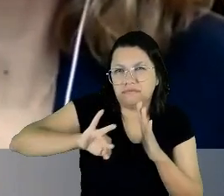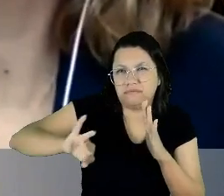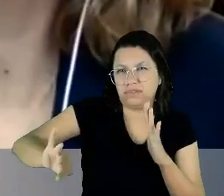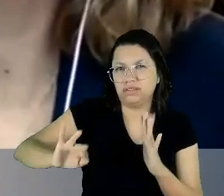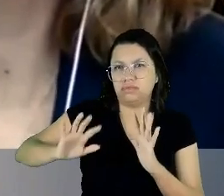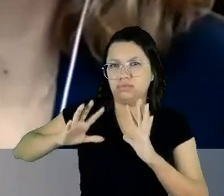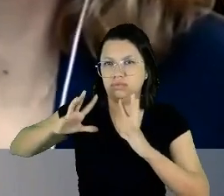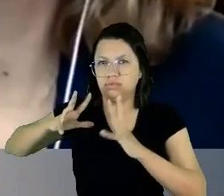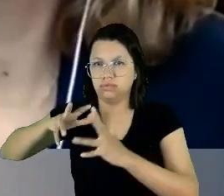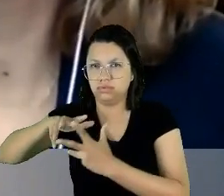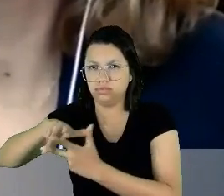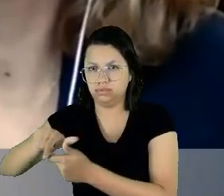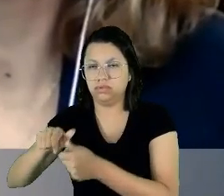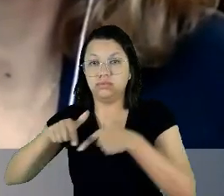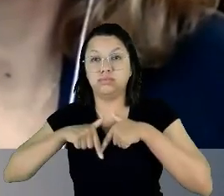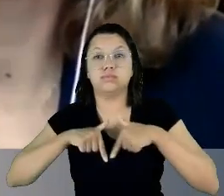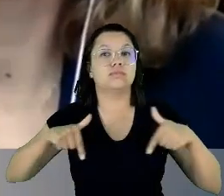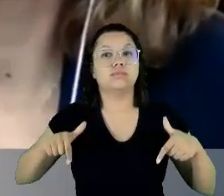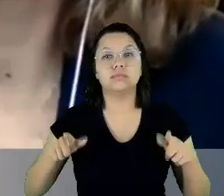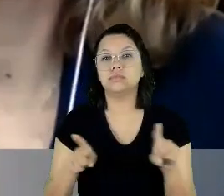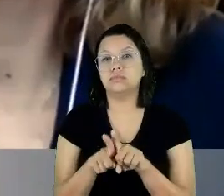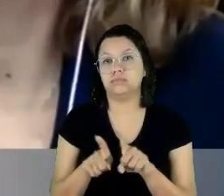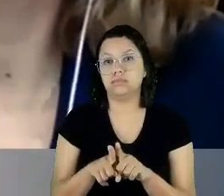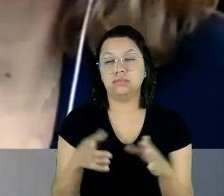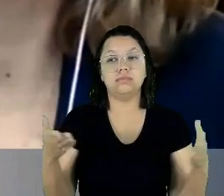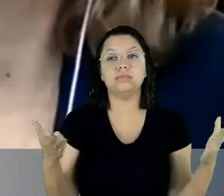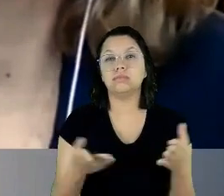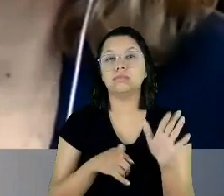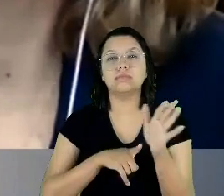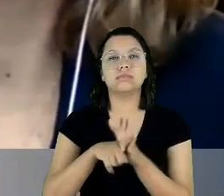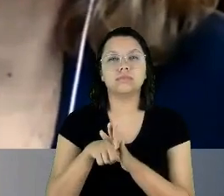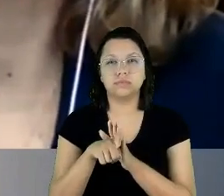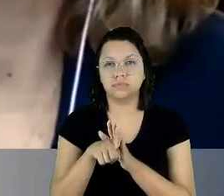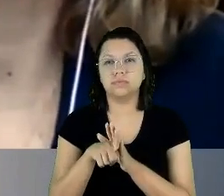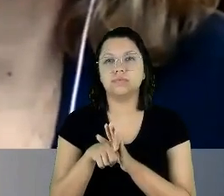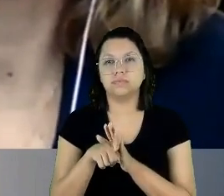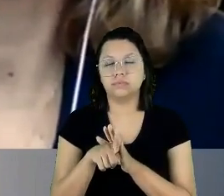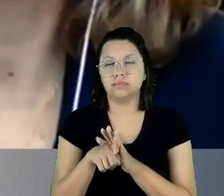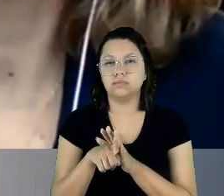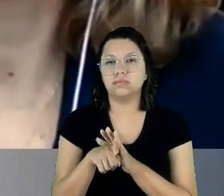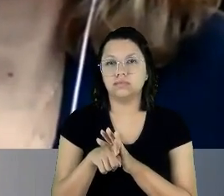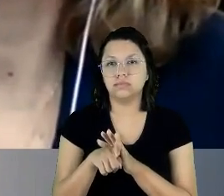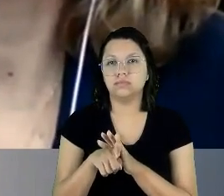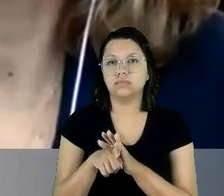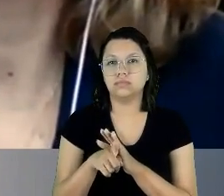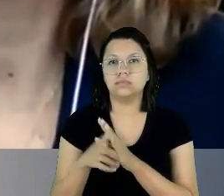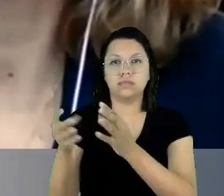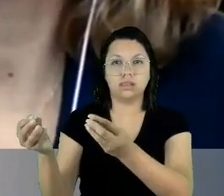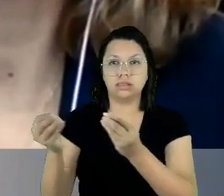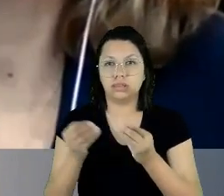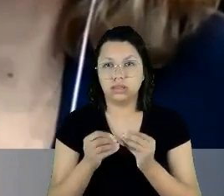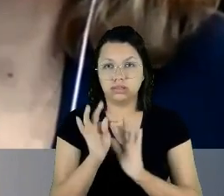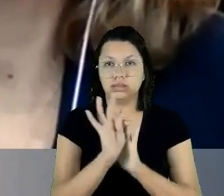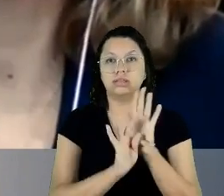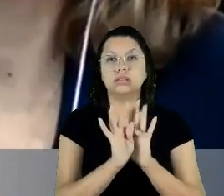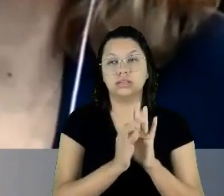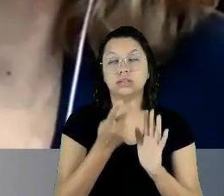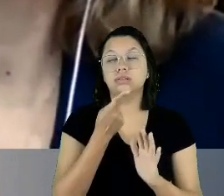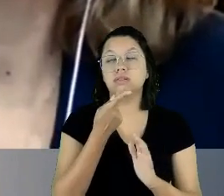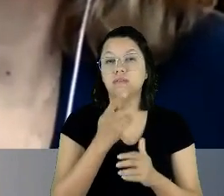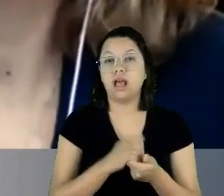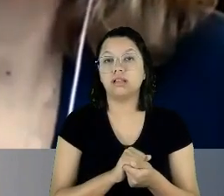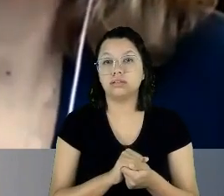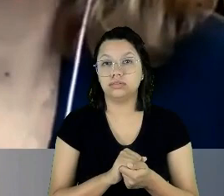a universalidade e a neutralidade, né? Essas são questões que a Catherine Barlett traz nesse texto que eu